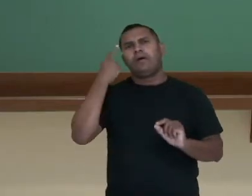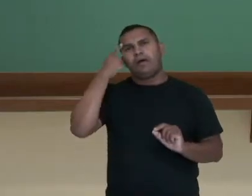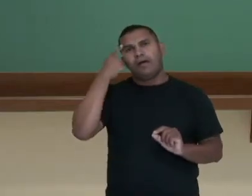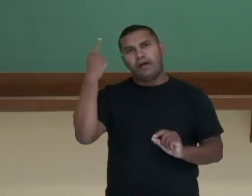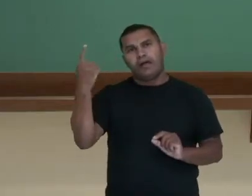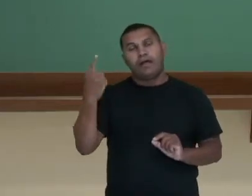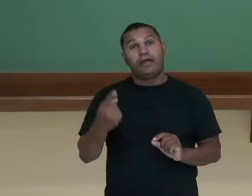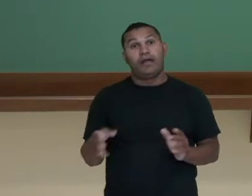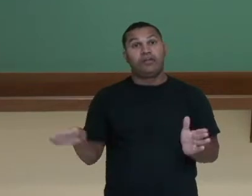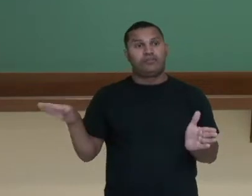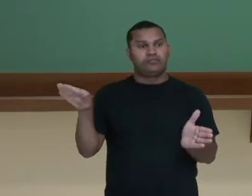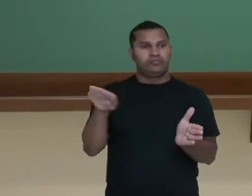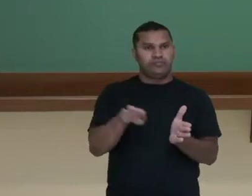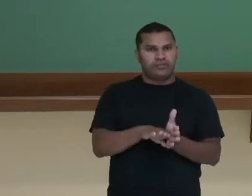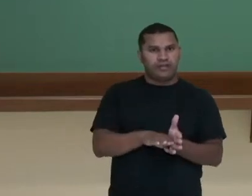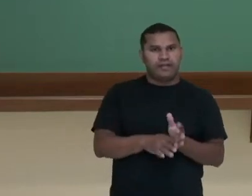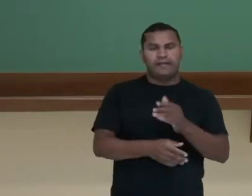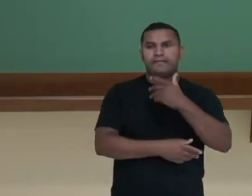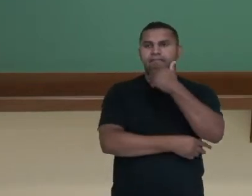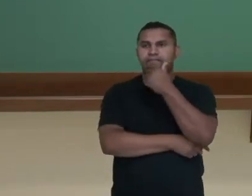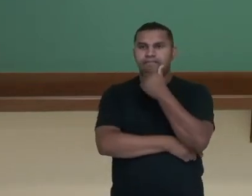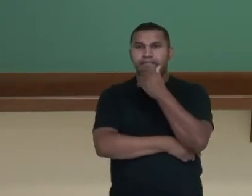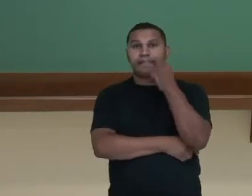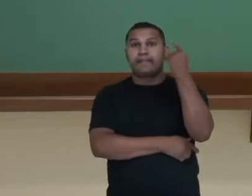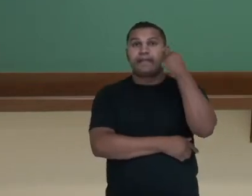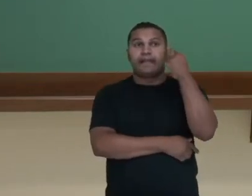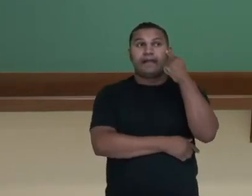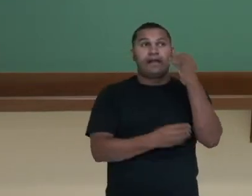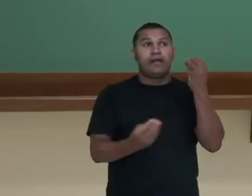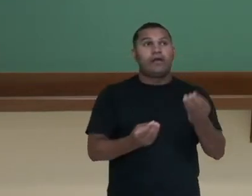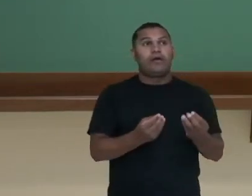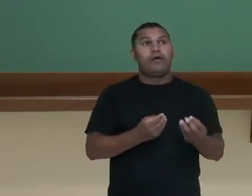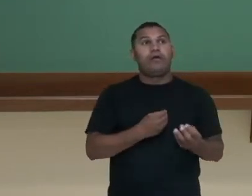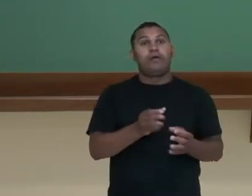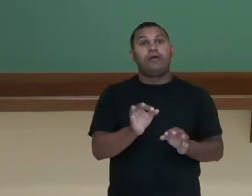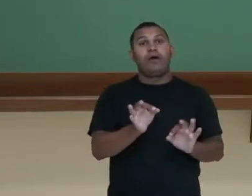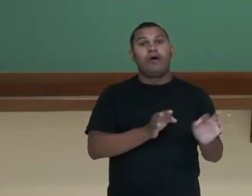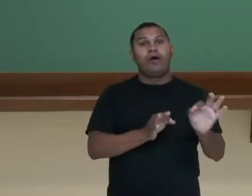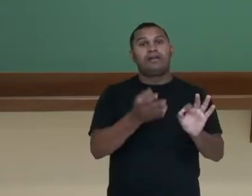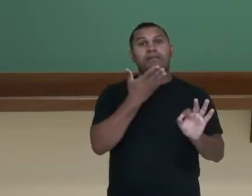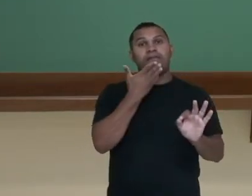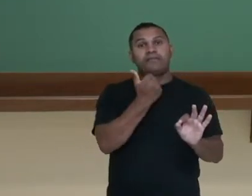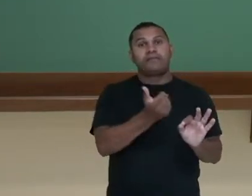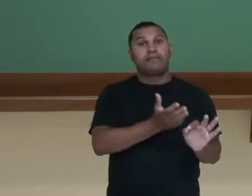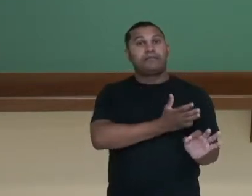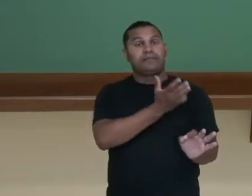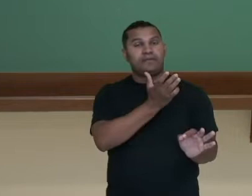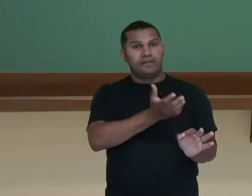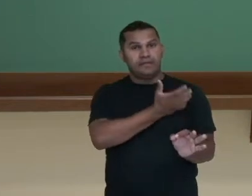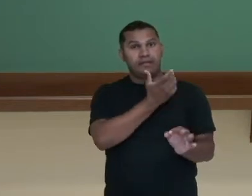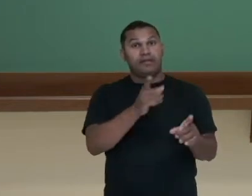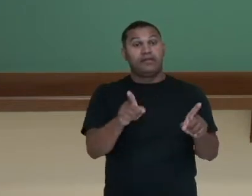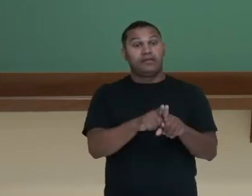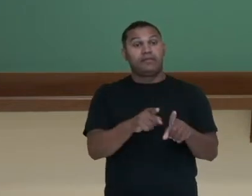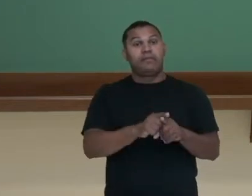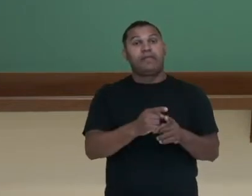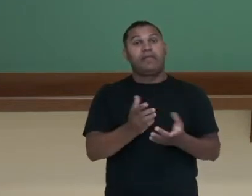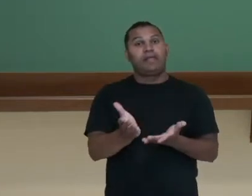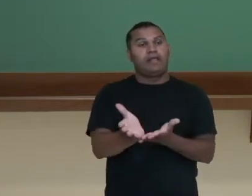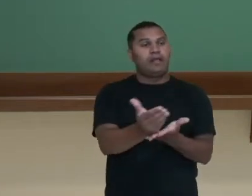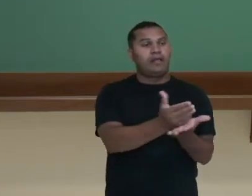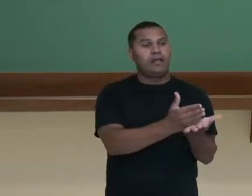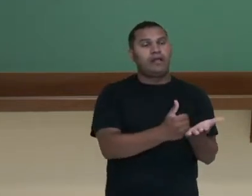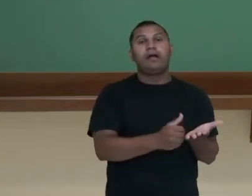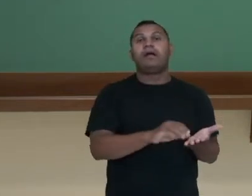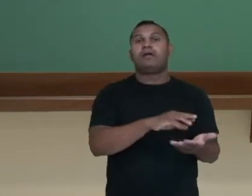China. Como a navegação pelo Mediterrâneo, que seria o caminho mais fácil, era de domínio dos árabes, eles vão então